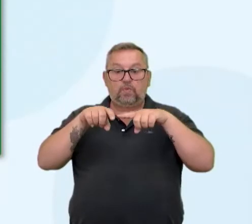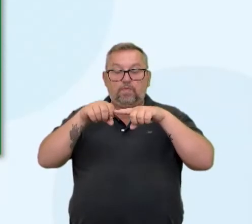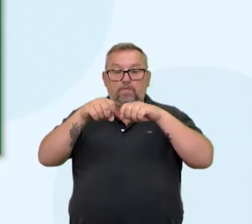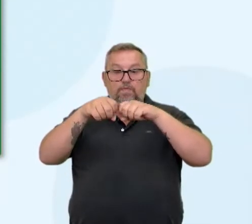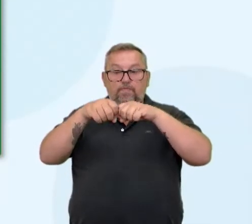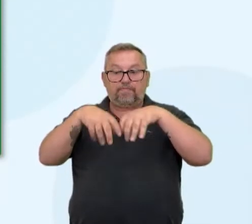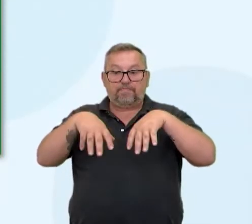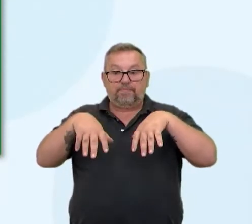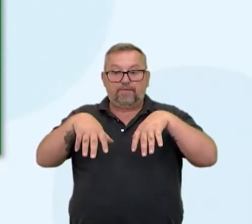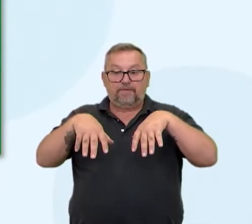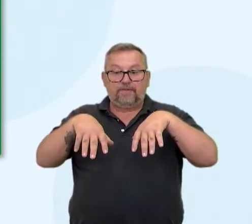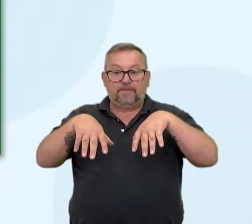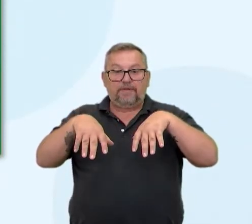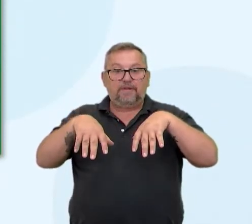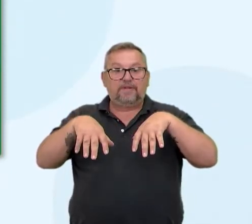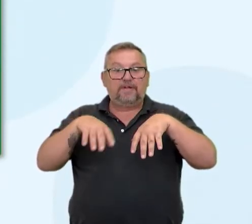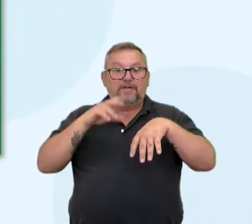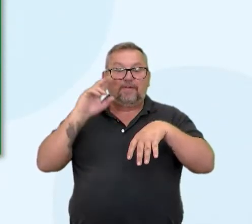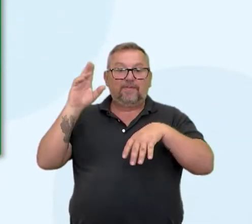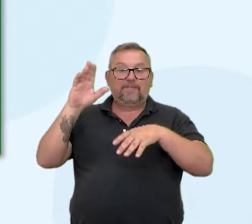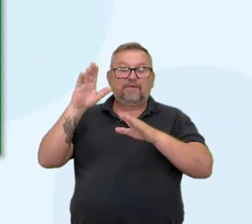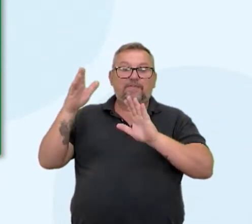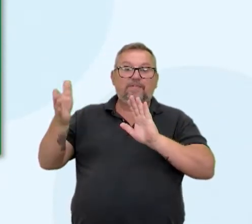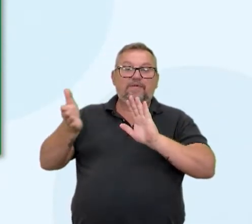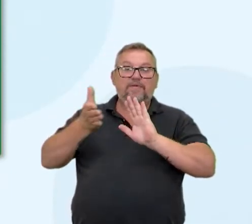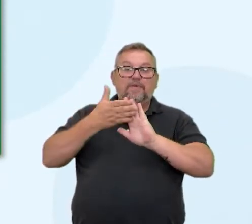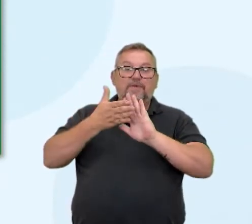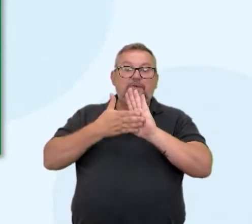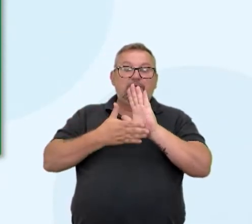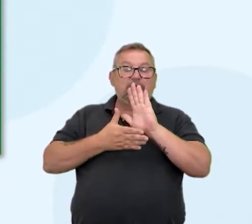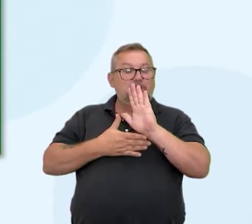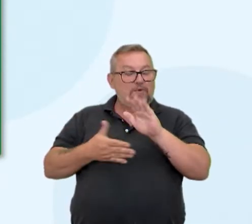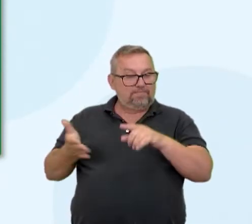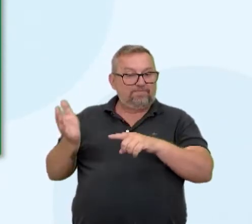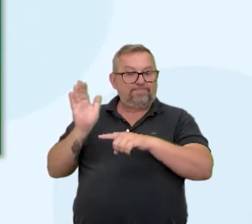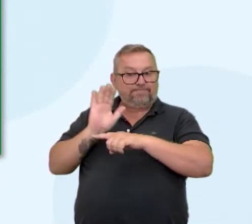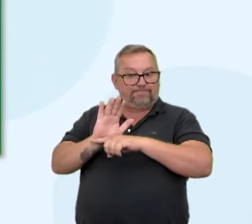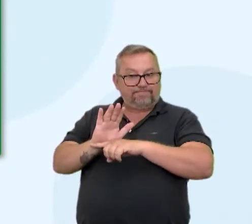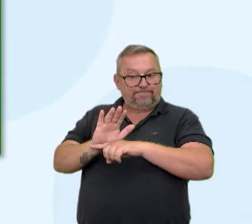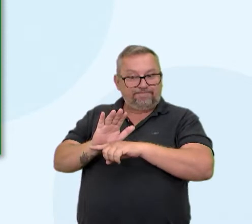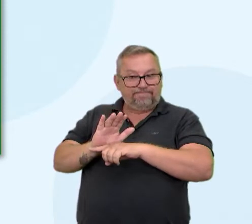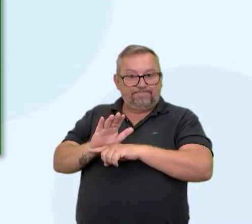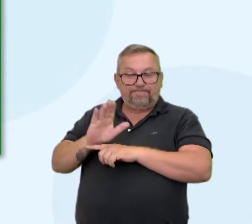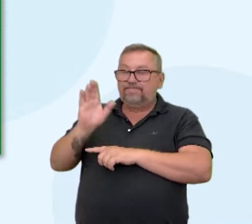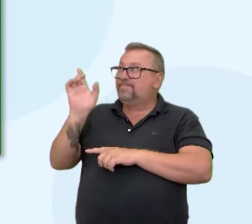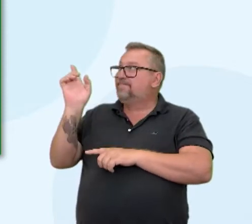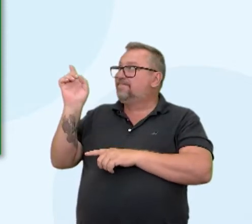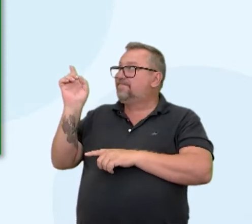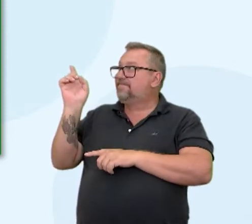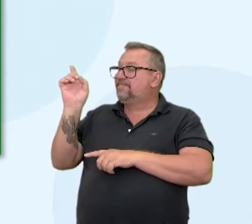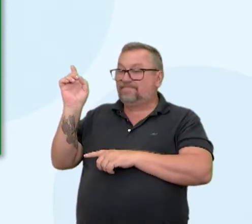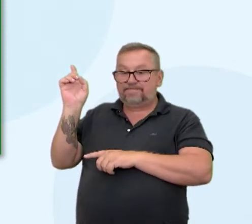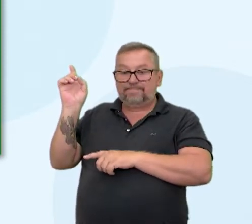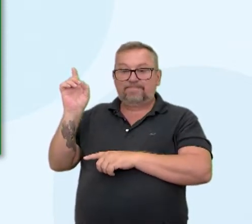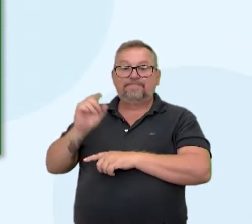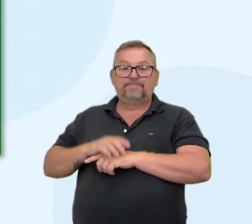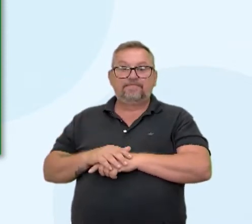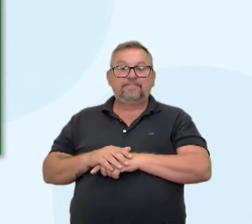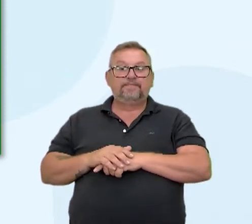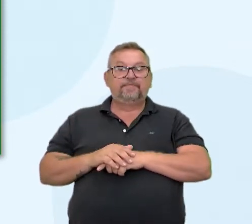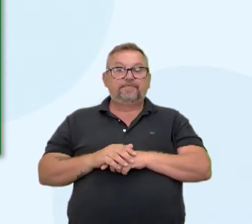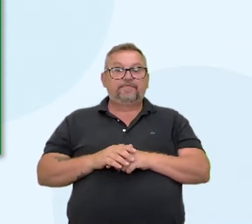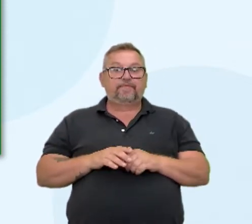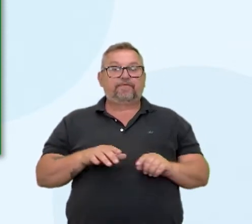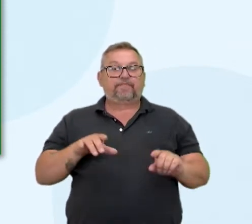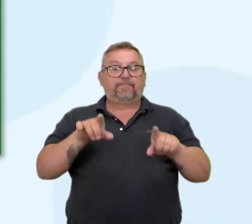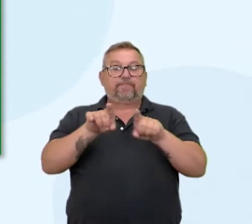justamente a proposta lá do material de apoio, tá? Então, esse modelo do diagrama de fluxo, ele está